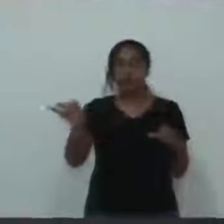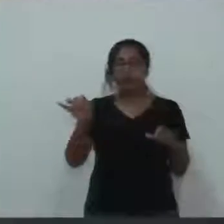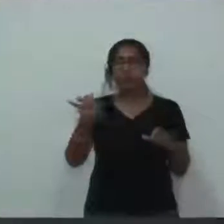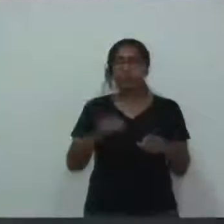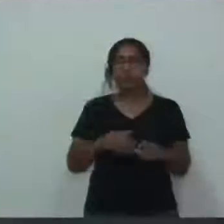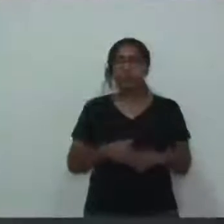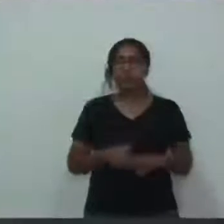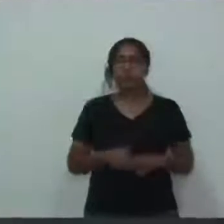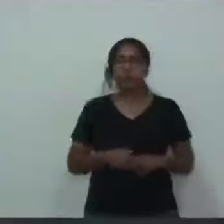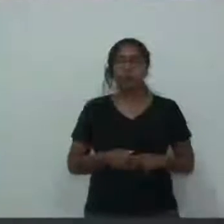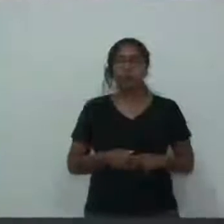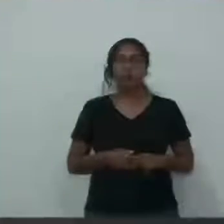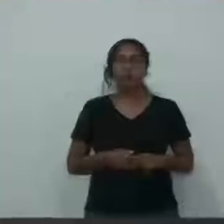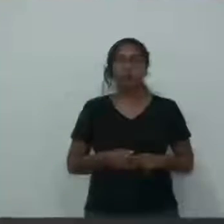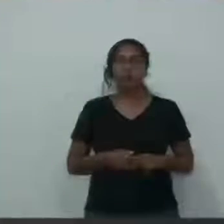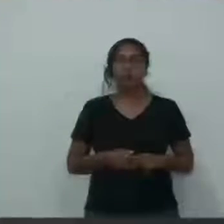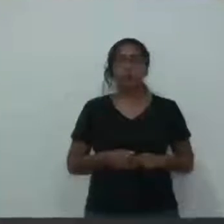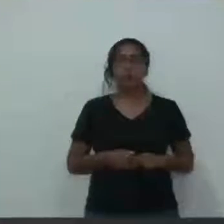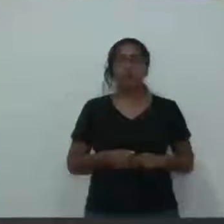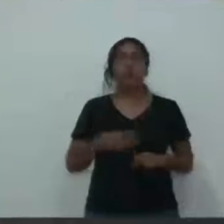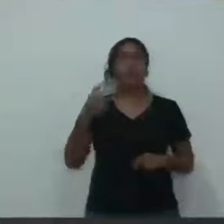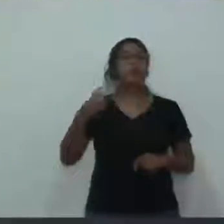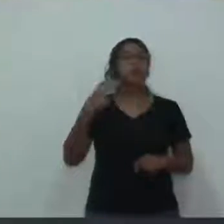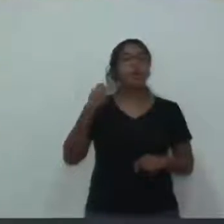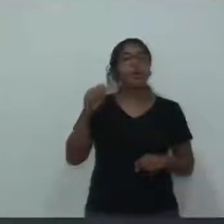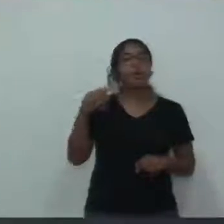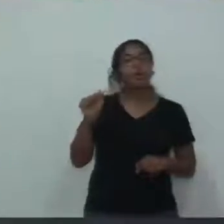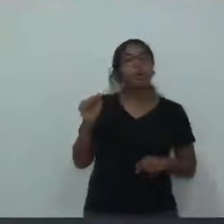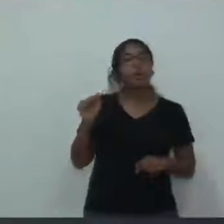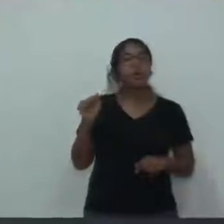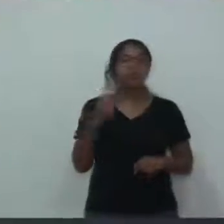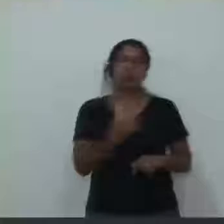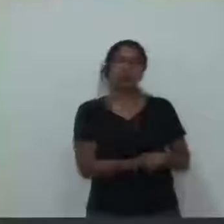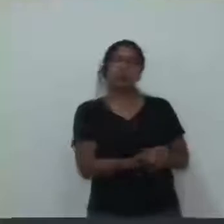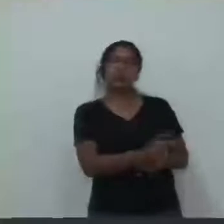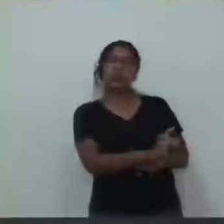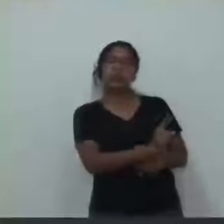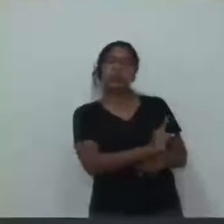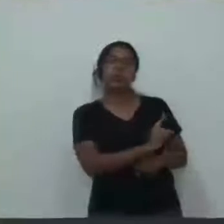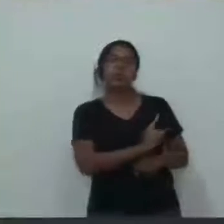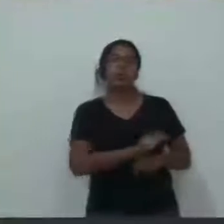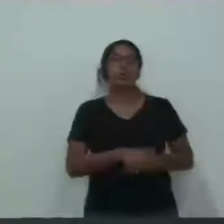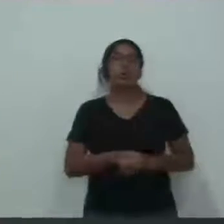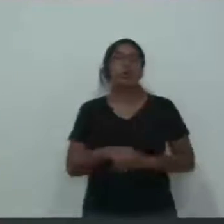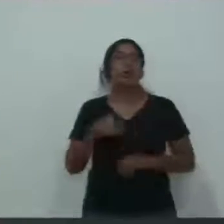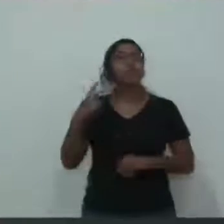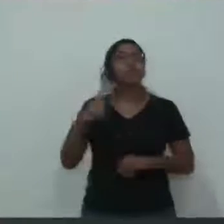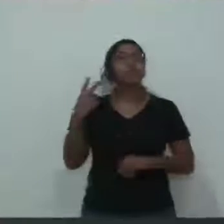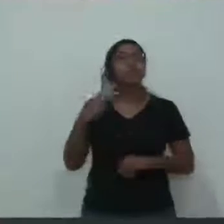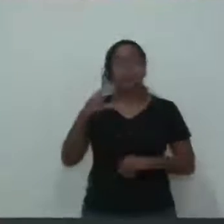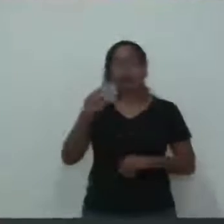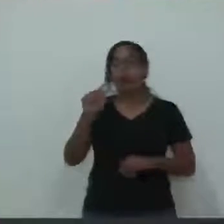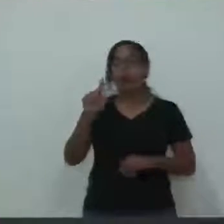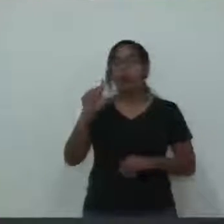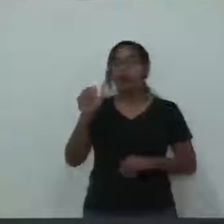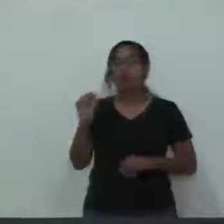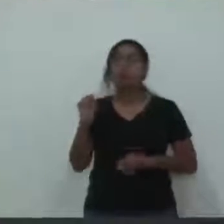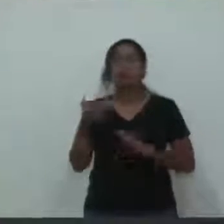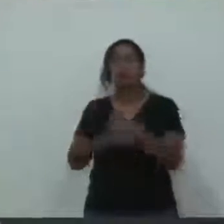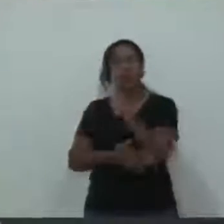votação nominal. Vereadora Ana Genesini. Reprovo, já vai votar. Vereador Carlos Florentino,